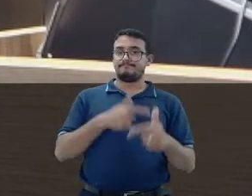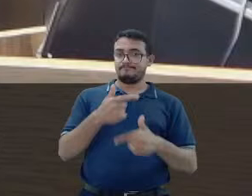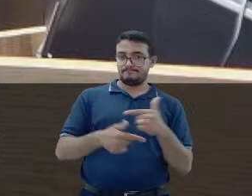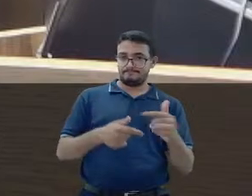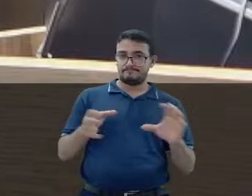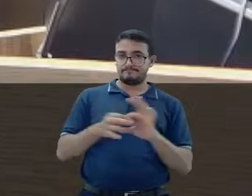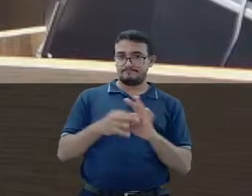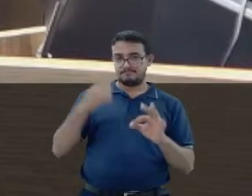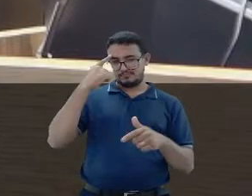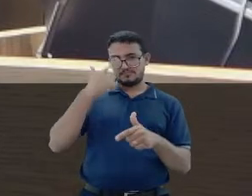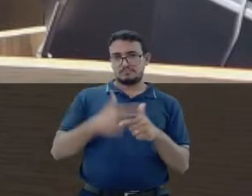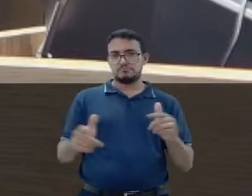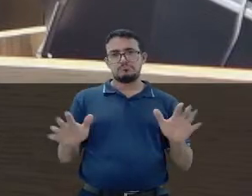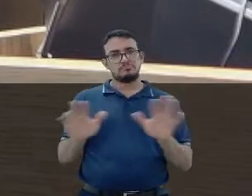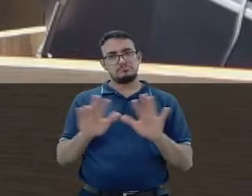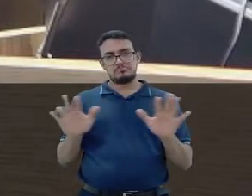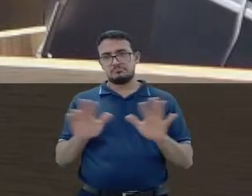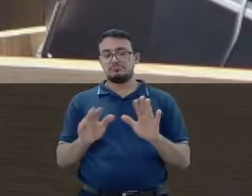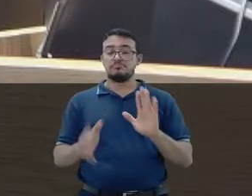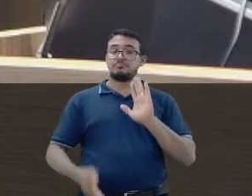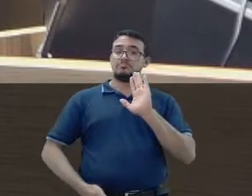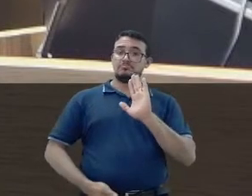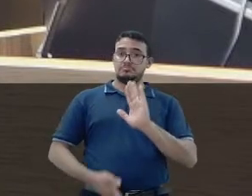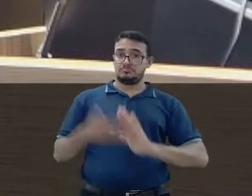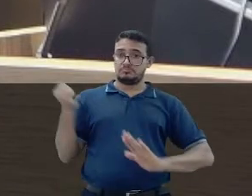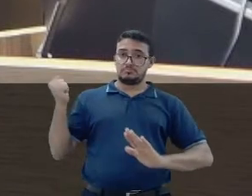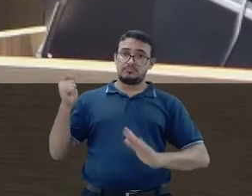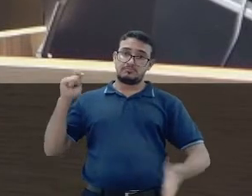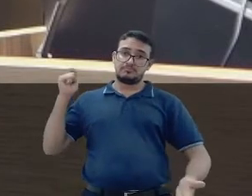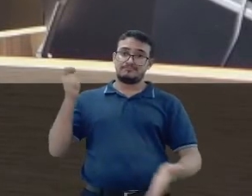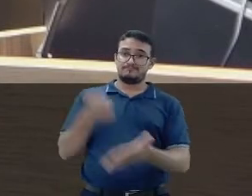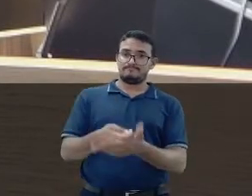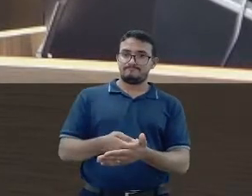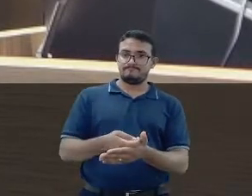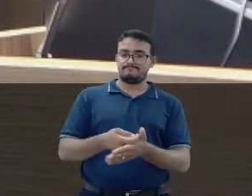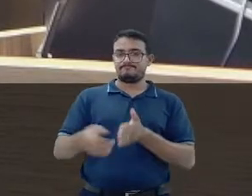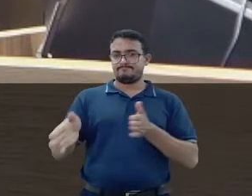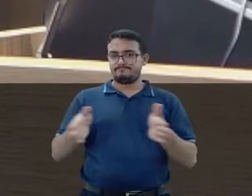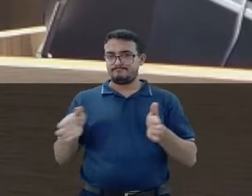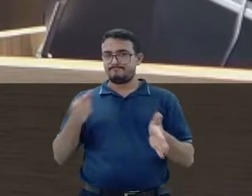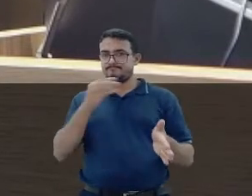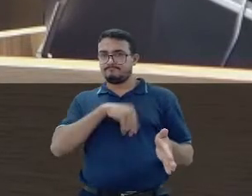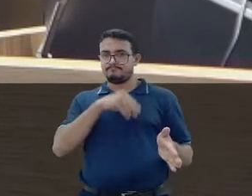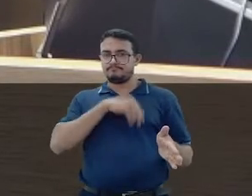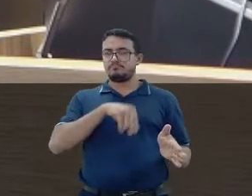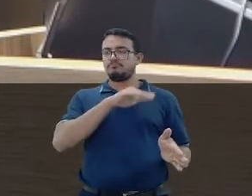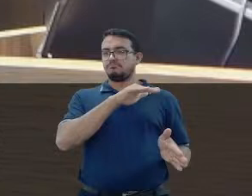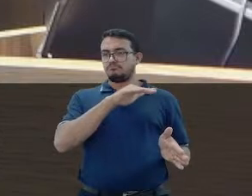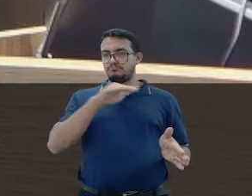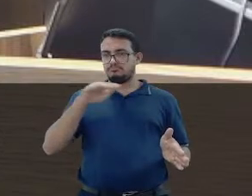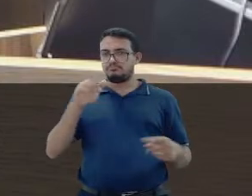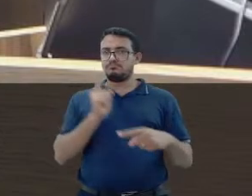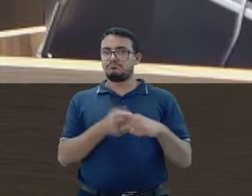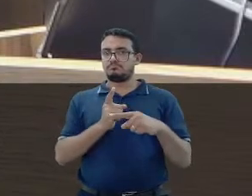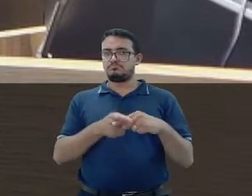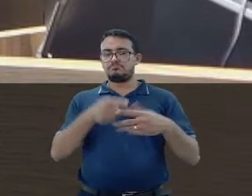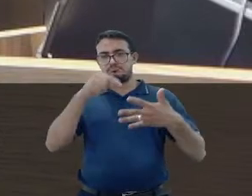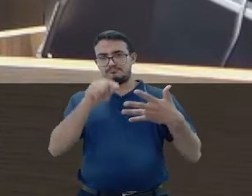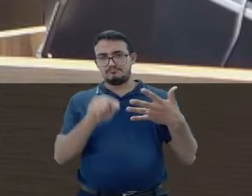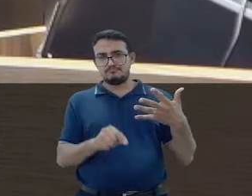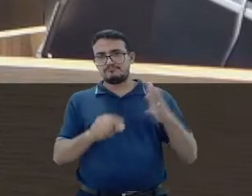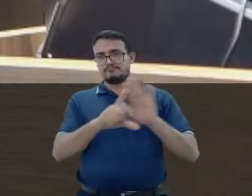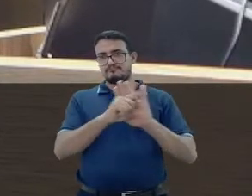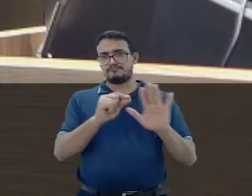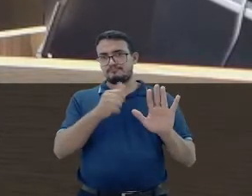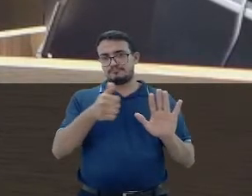pela reclamante e, por conseguinte, excluo a indenização do período da estabilidade provisória por não preenchidos os requisitos do artigo 118